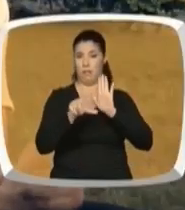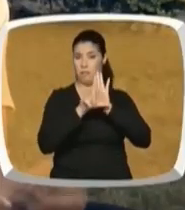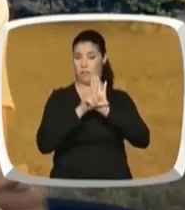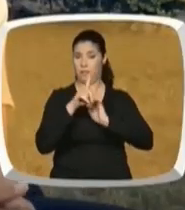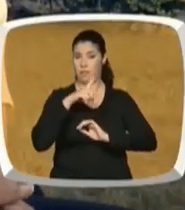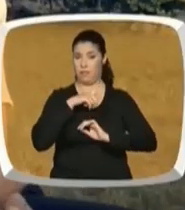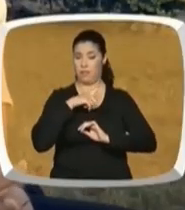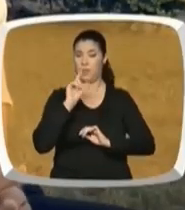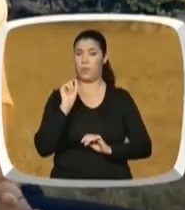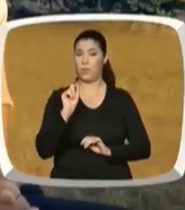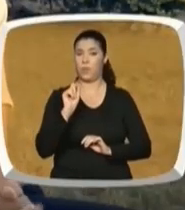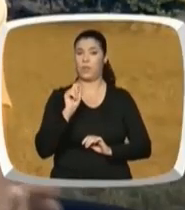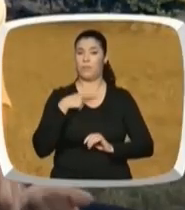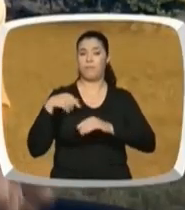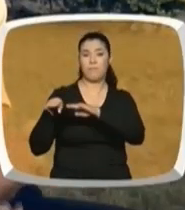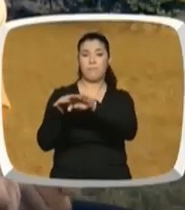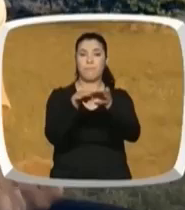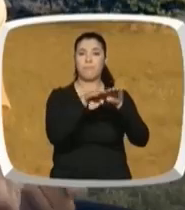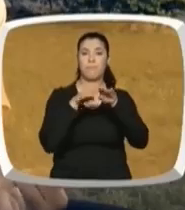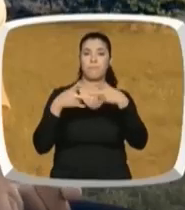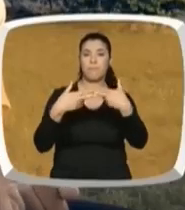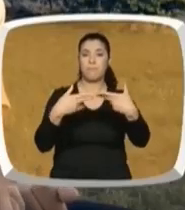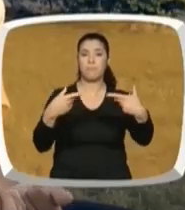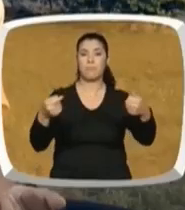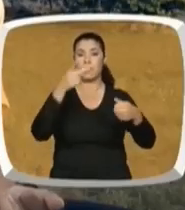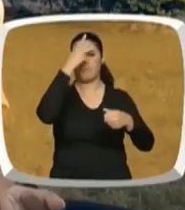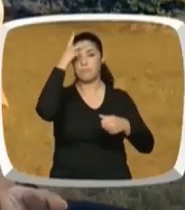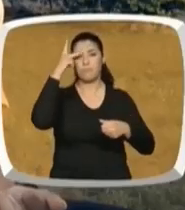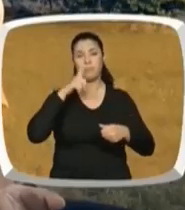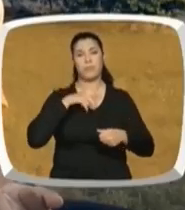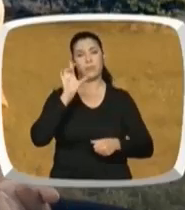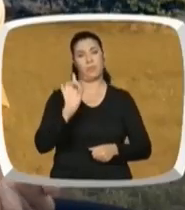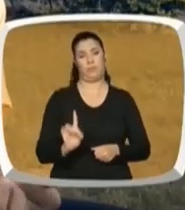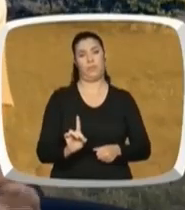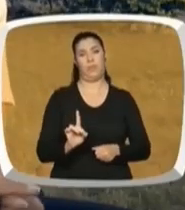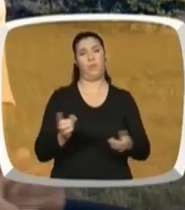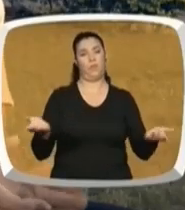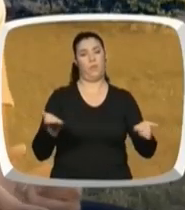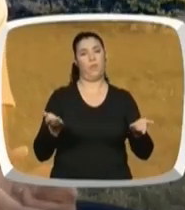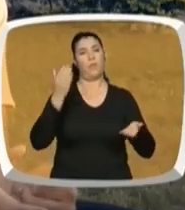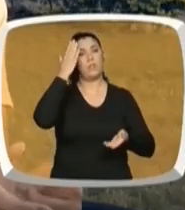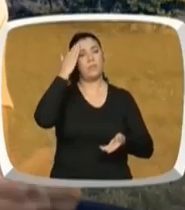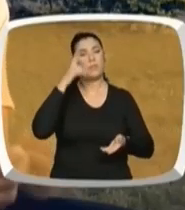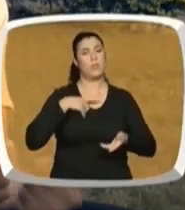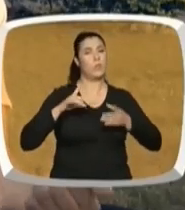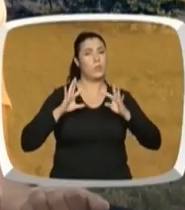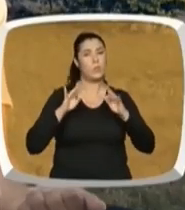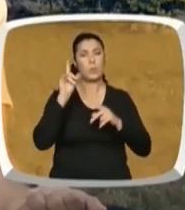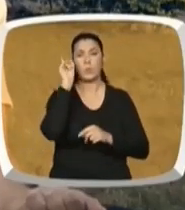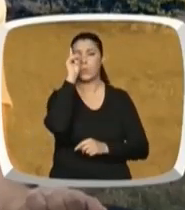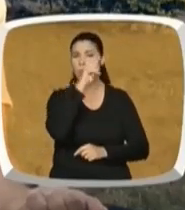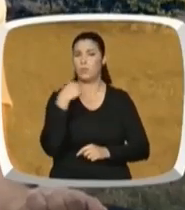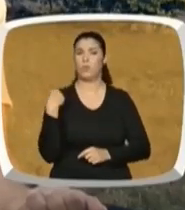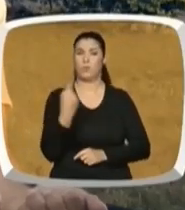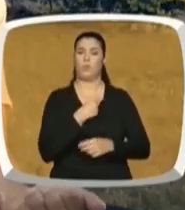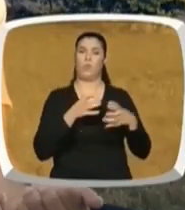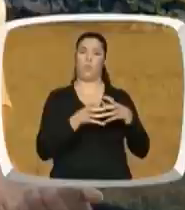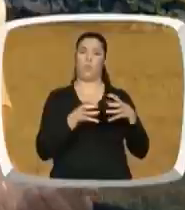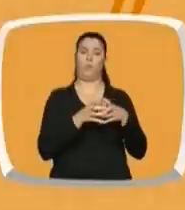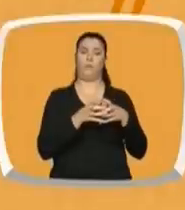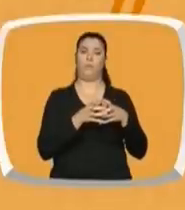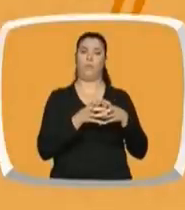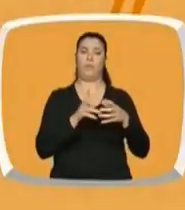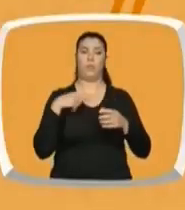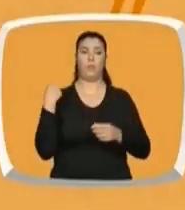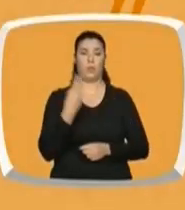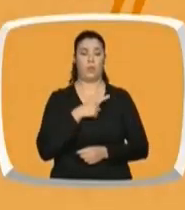Essas leis existem para dar uma igualdade de condições para a pessoa com deficiência, que hoje tudo é um pouco mais difícil para a gente, para